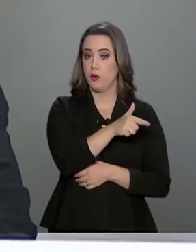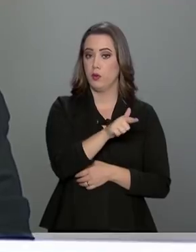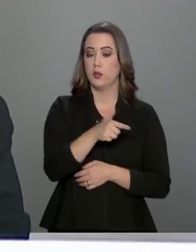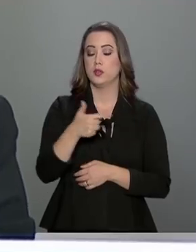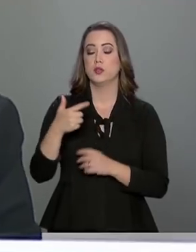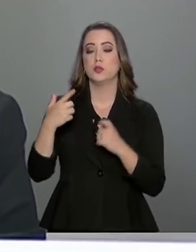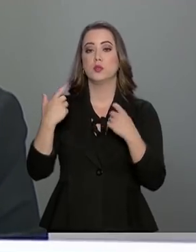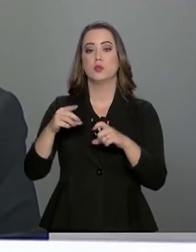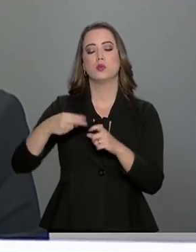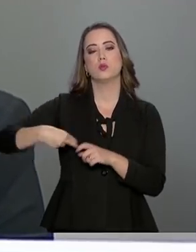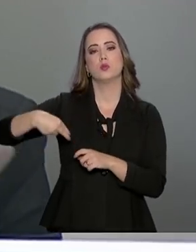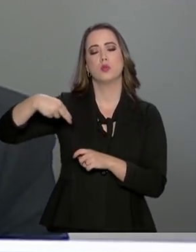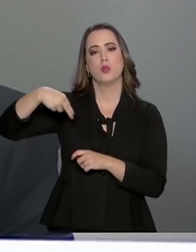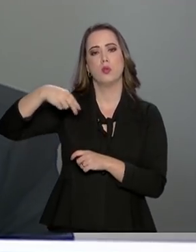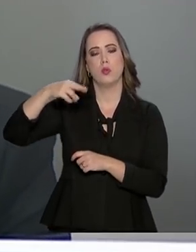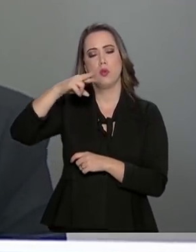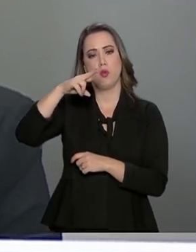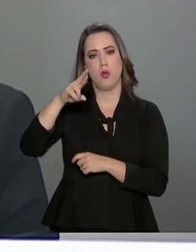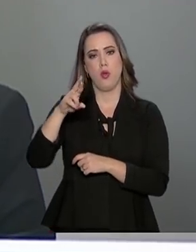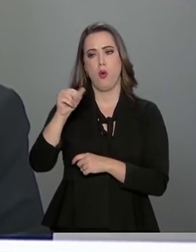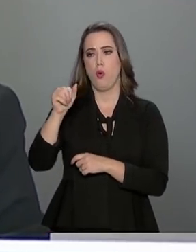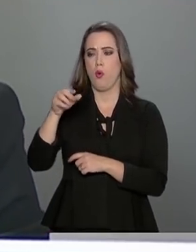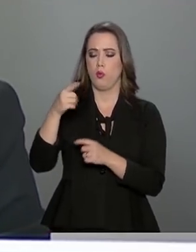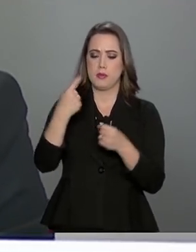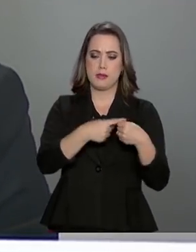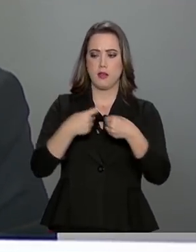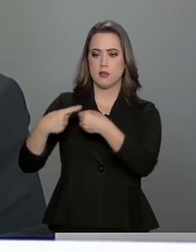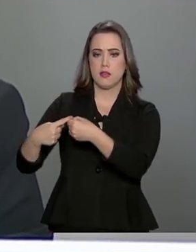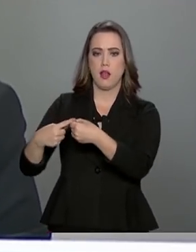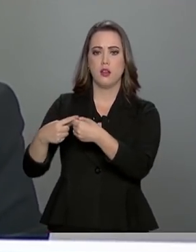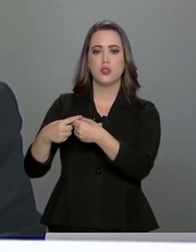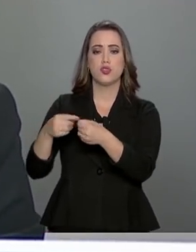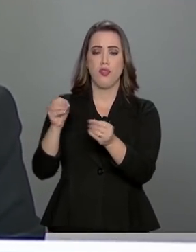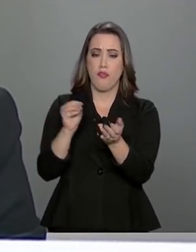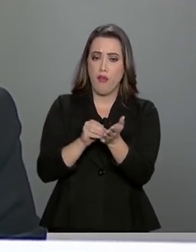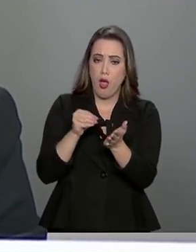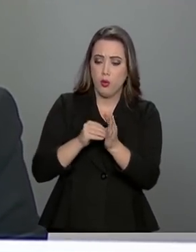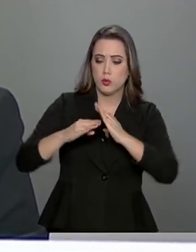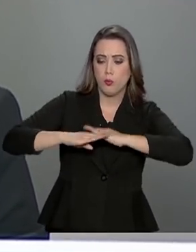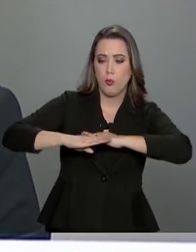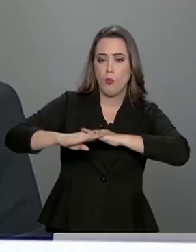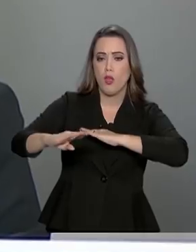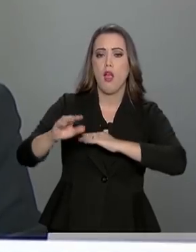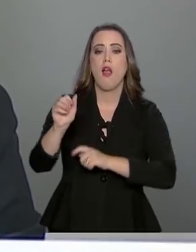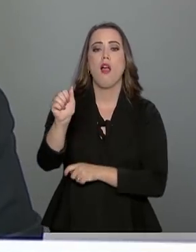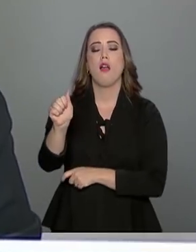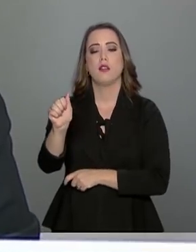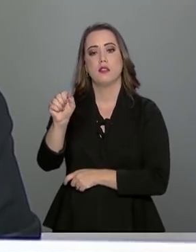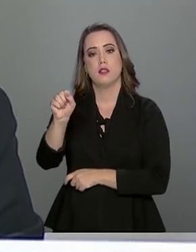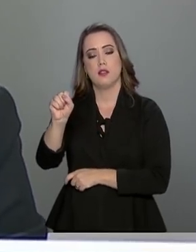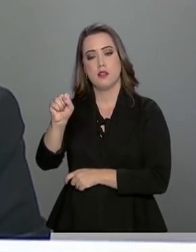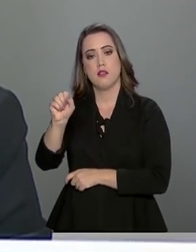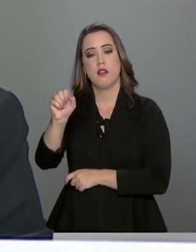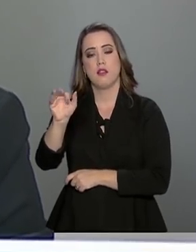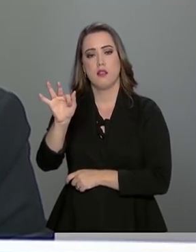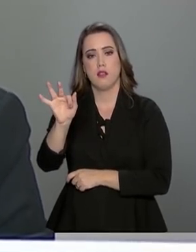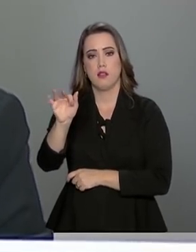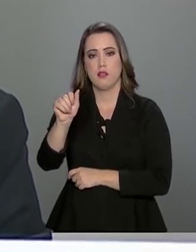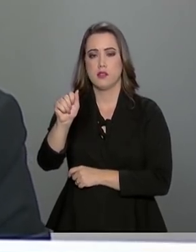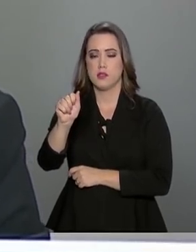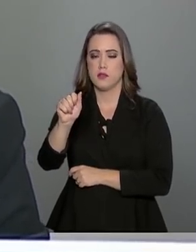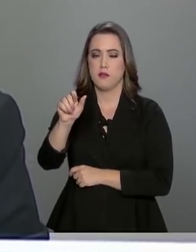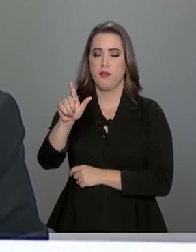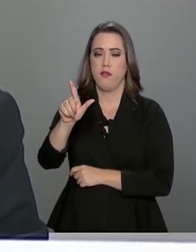trecho de Rurópolis para Meritituba então, o esforço, a meta de 2019 é